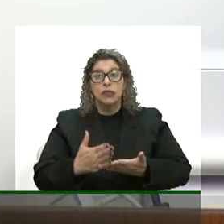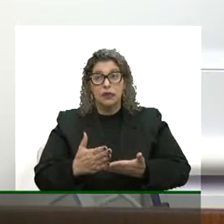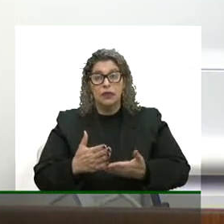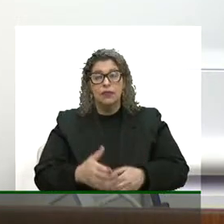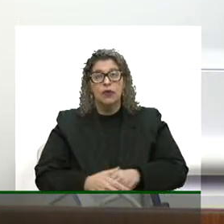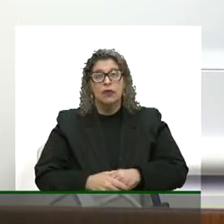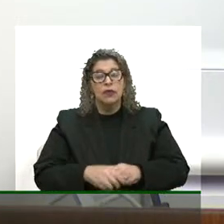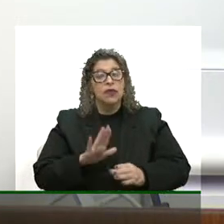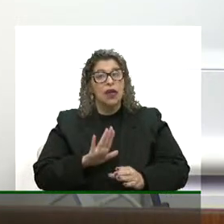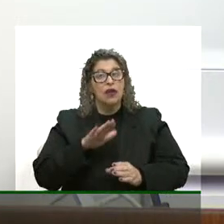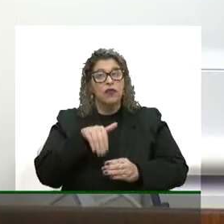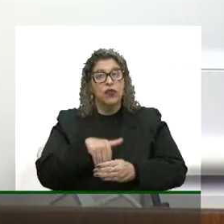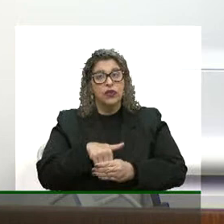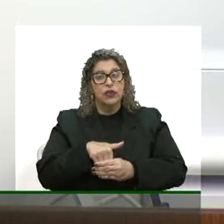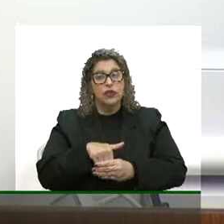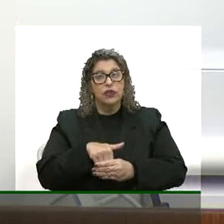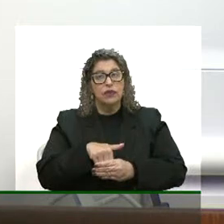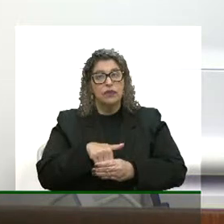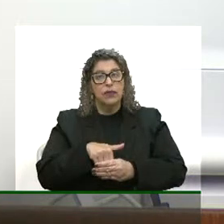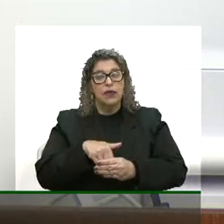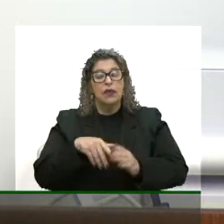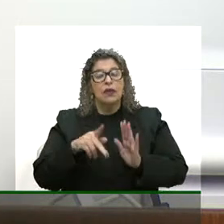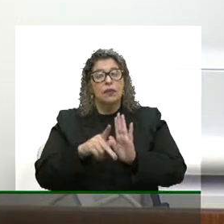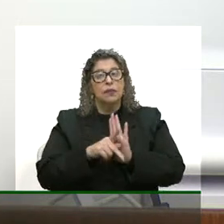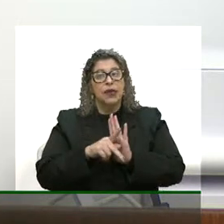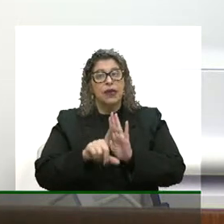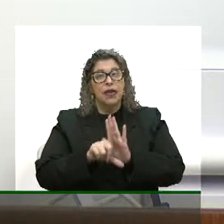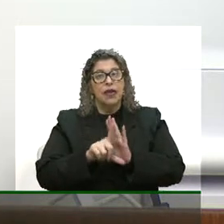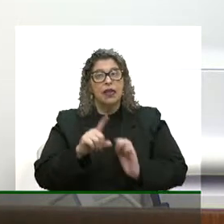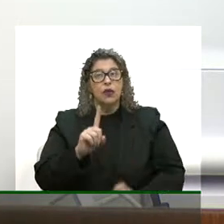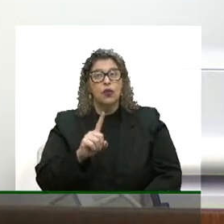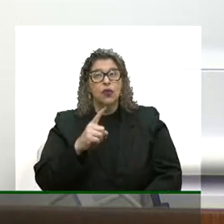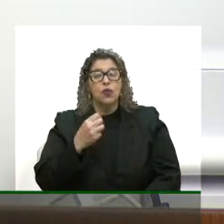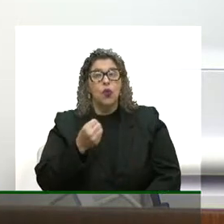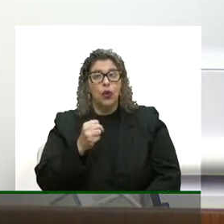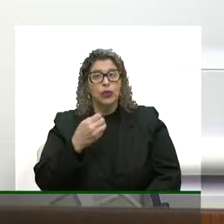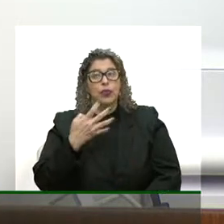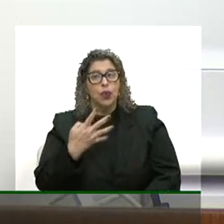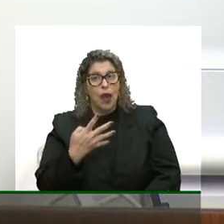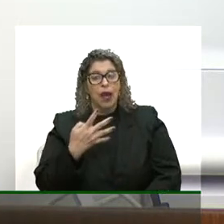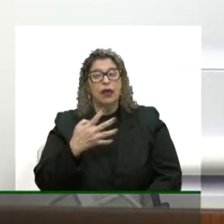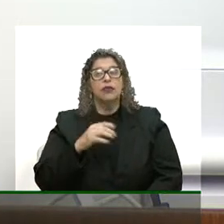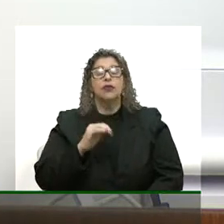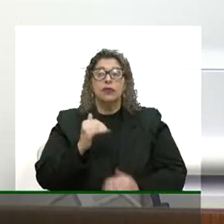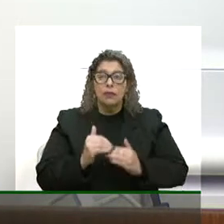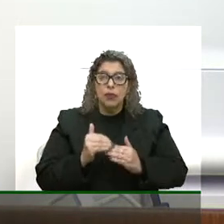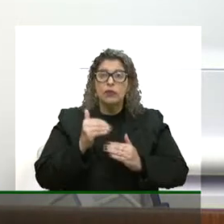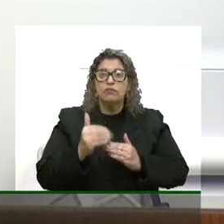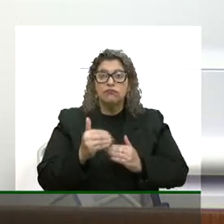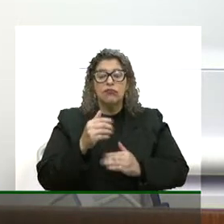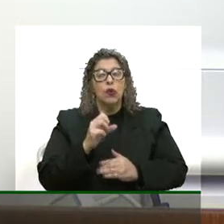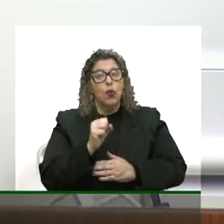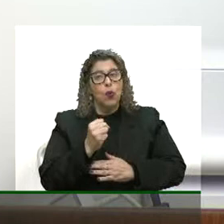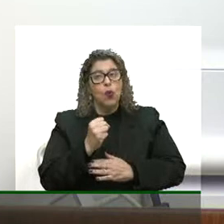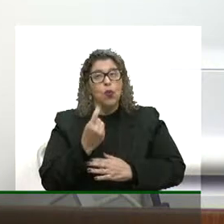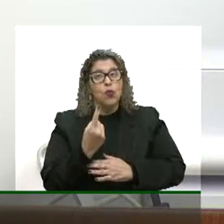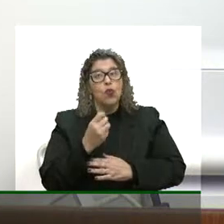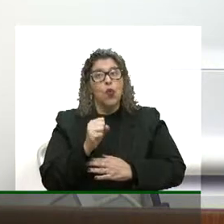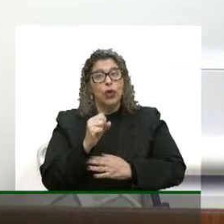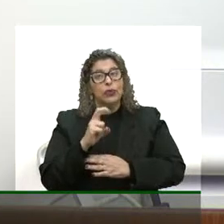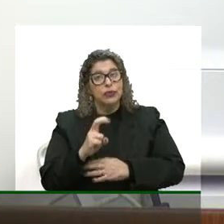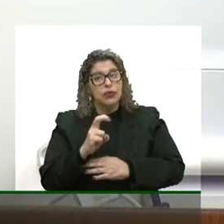iniciaremos a votação pelo PL 184, após o 185, em seguida 186